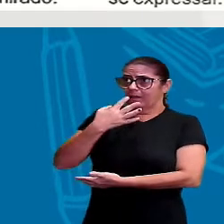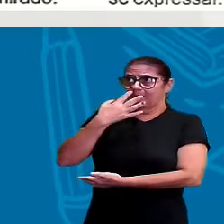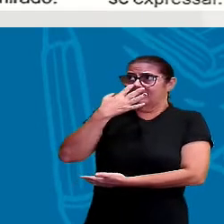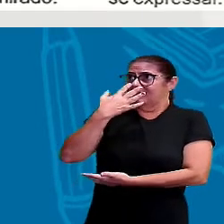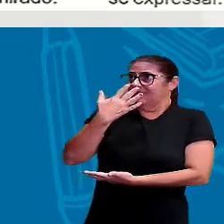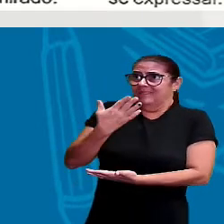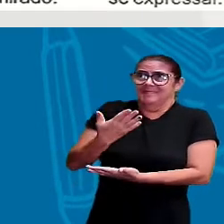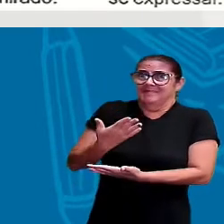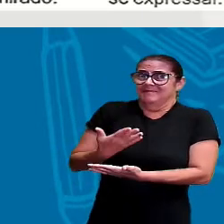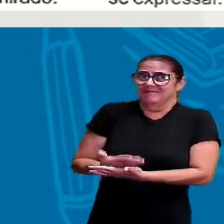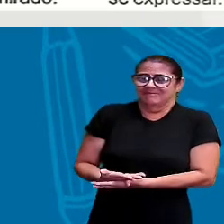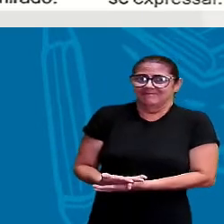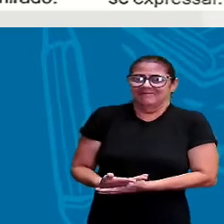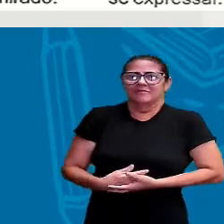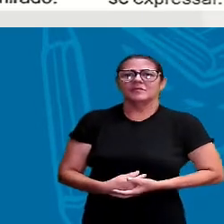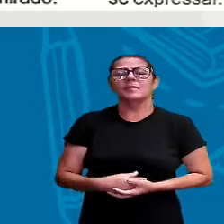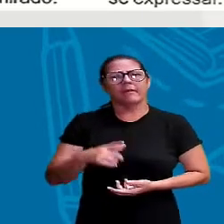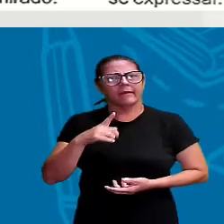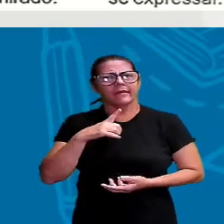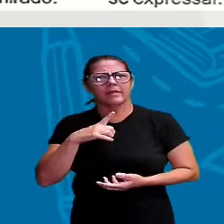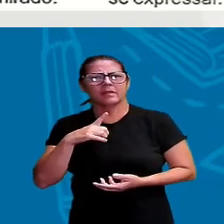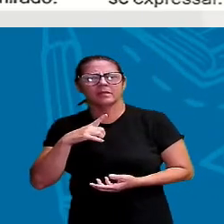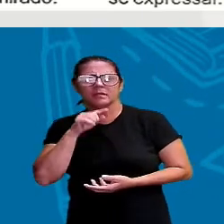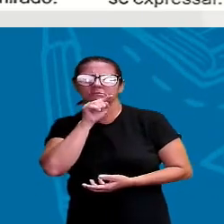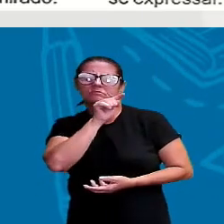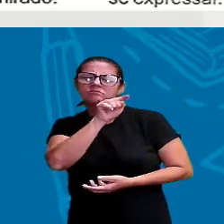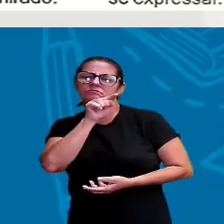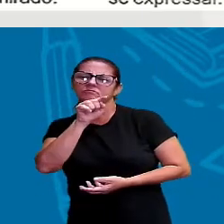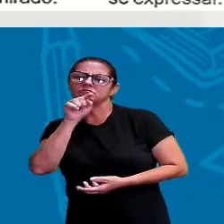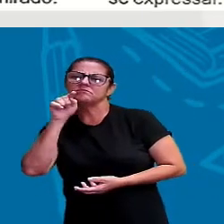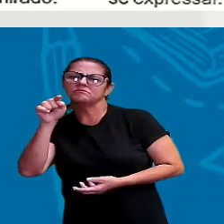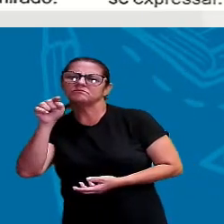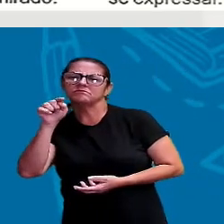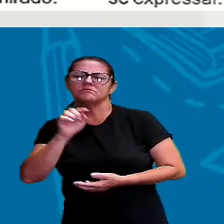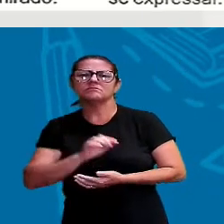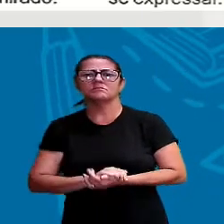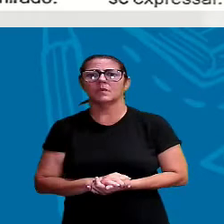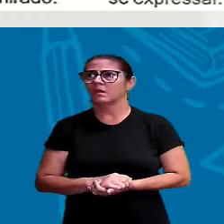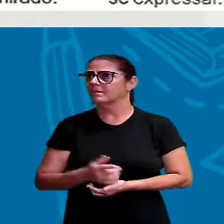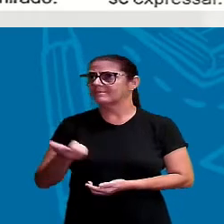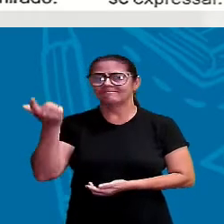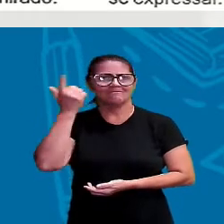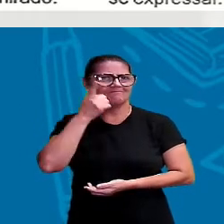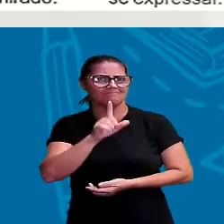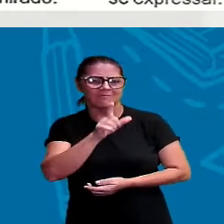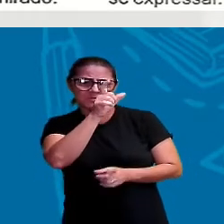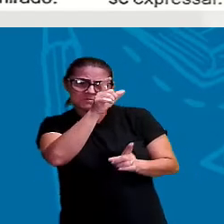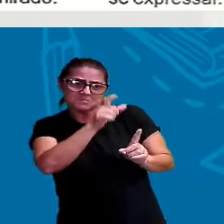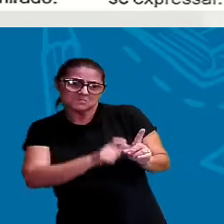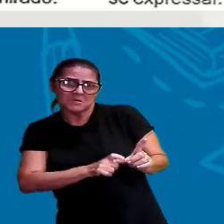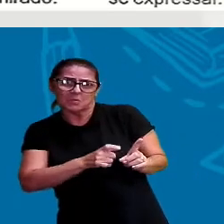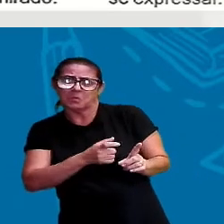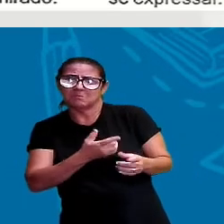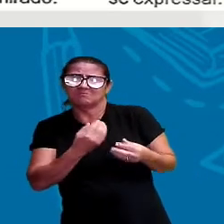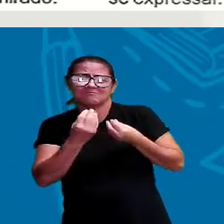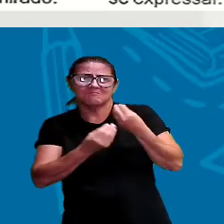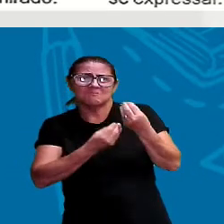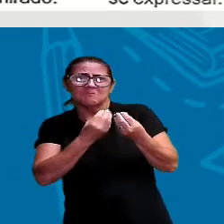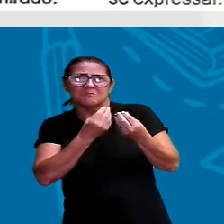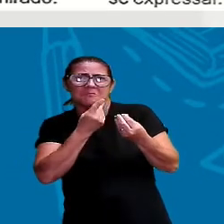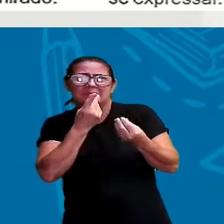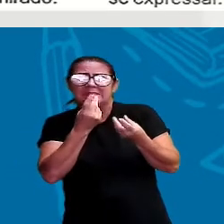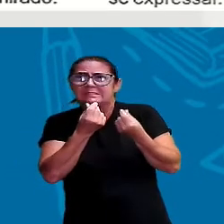Admirado. E o balãozinho com os 3 pontinhos, o personagem não consegue se expressar. É quando você fica sem palavras.